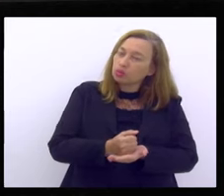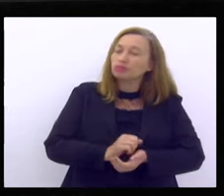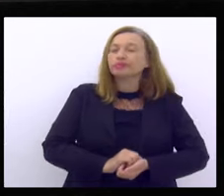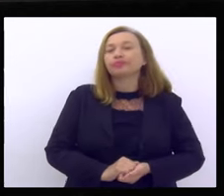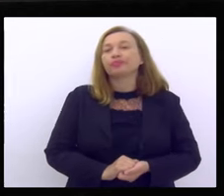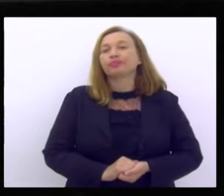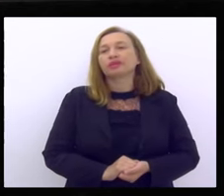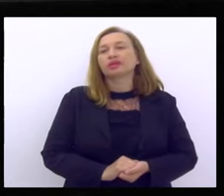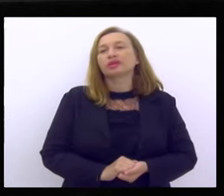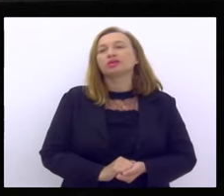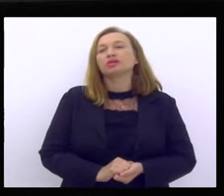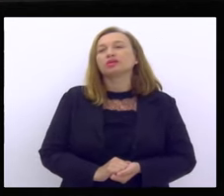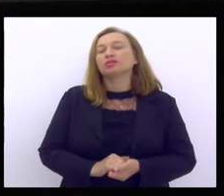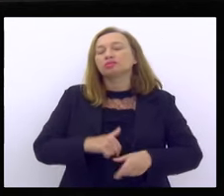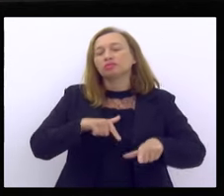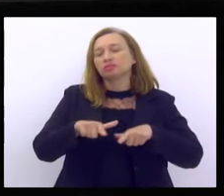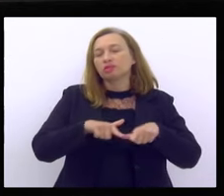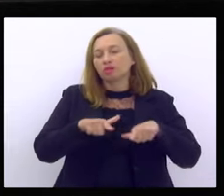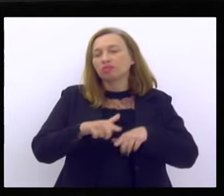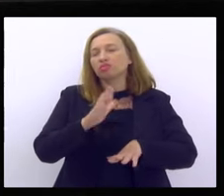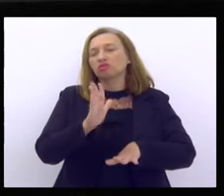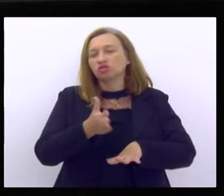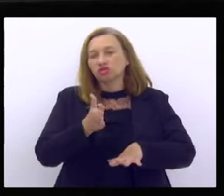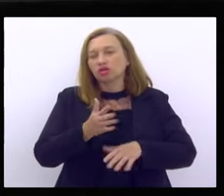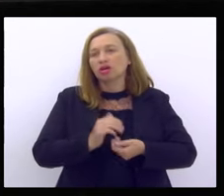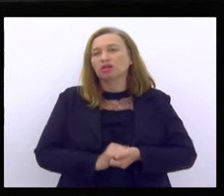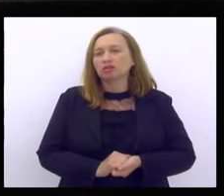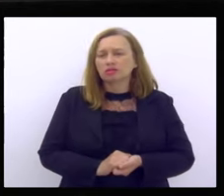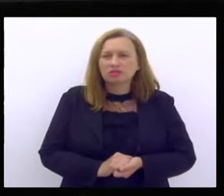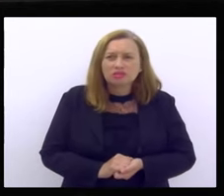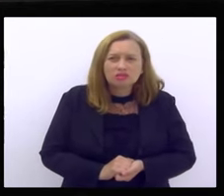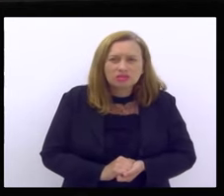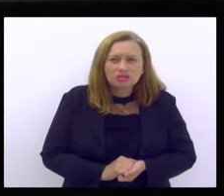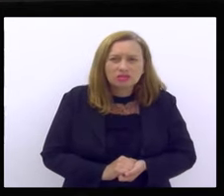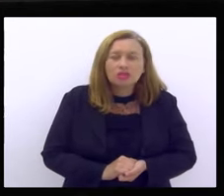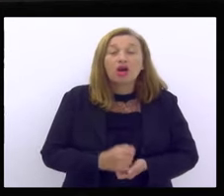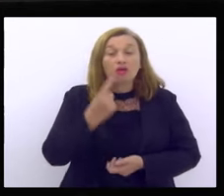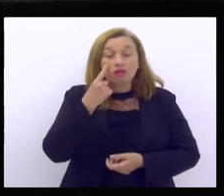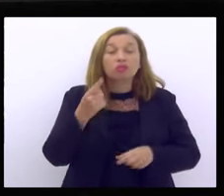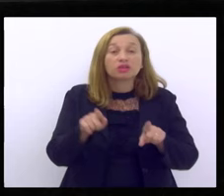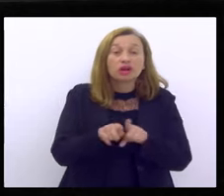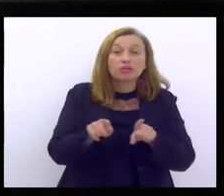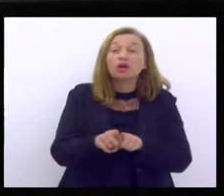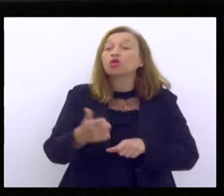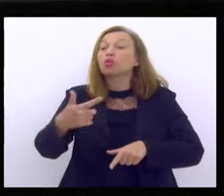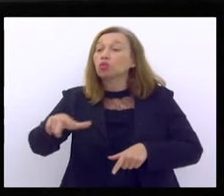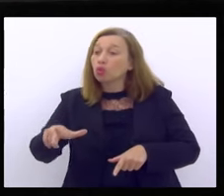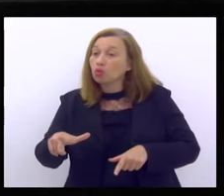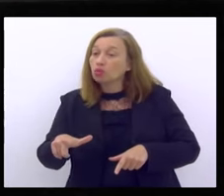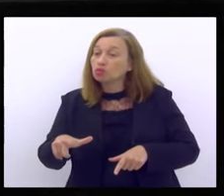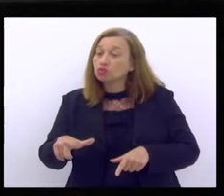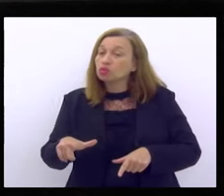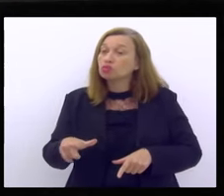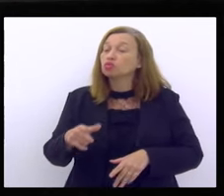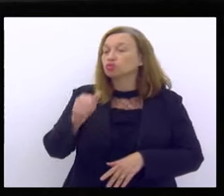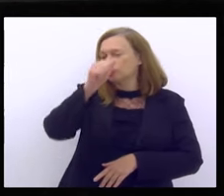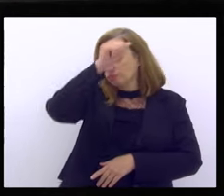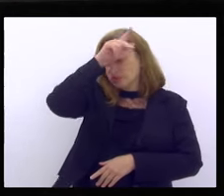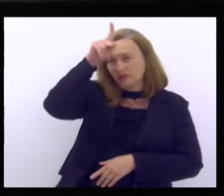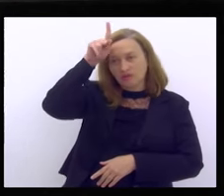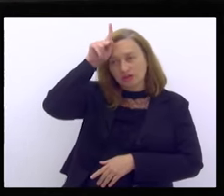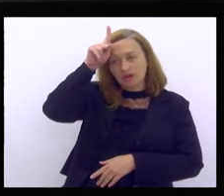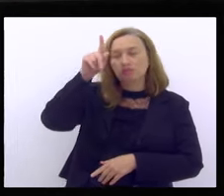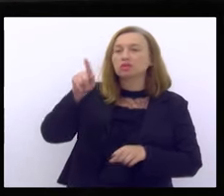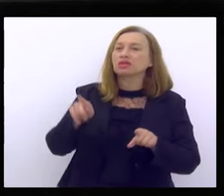DIEESE, começou-se um trabalho já, fizemos um levantamento de 30 municípios, vimos também que outros governadores e outros prefeitos,